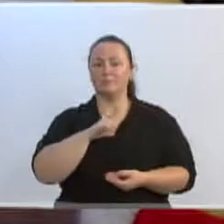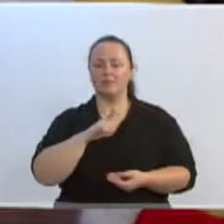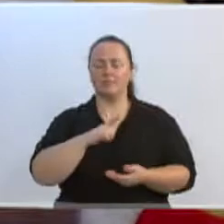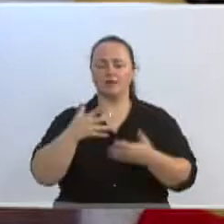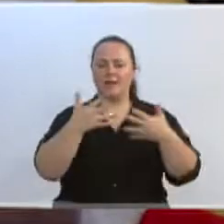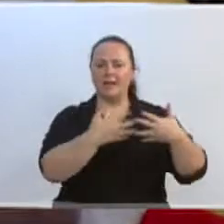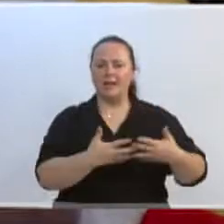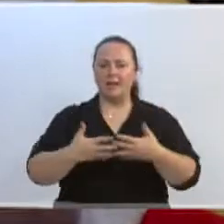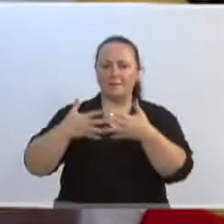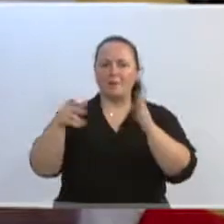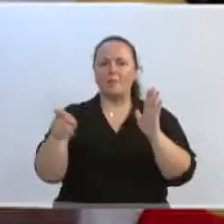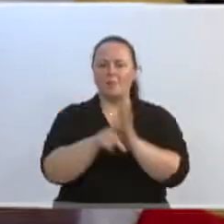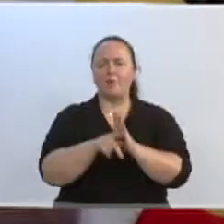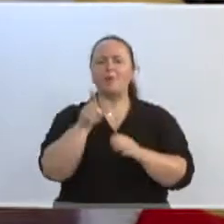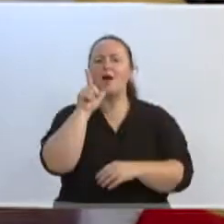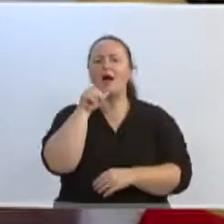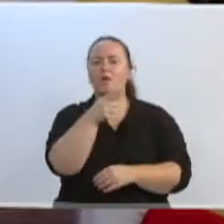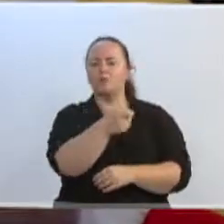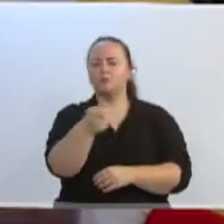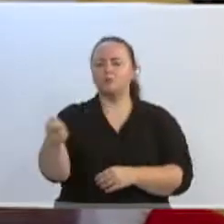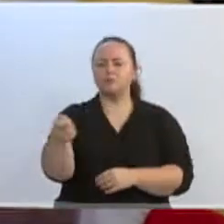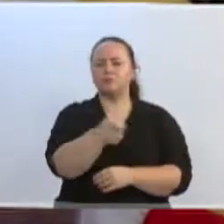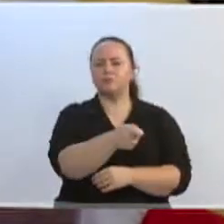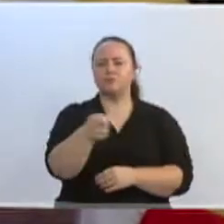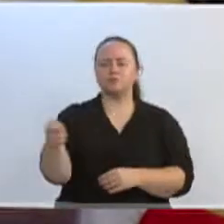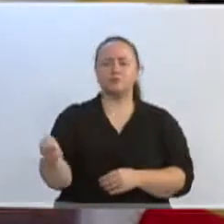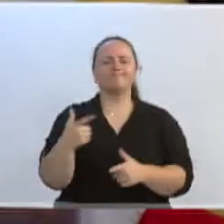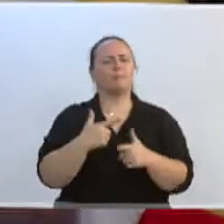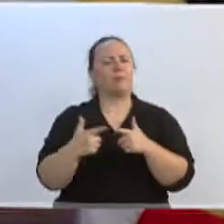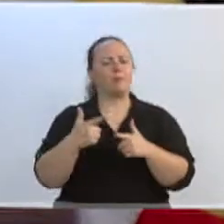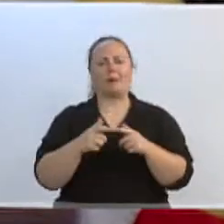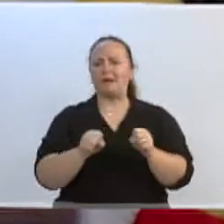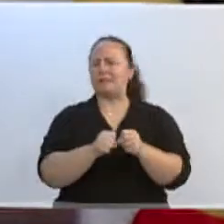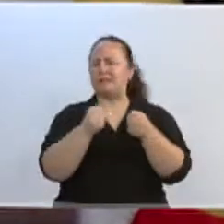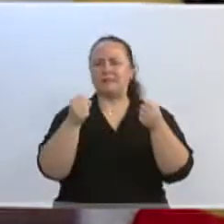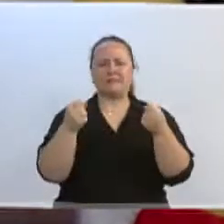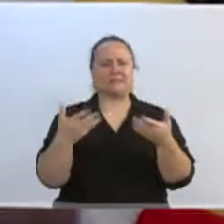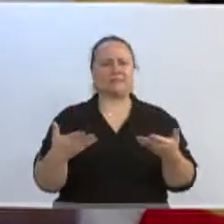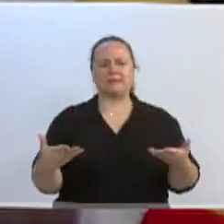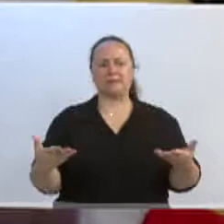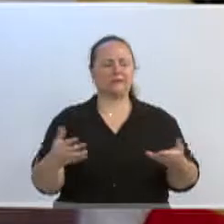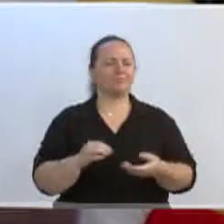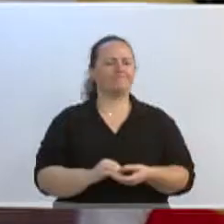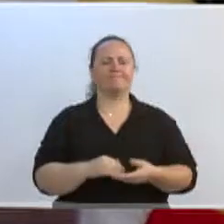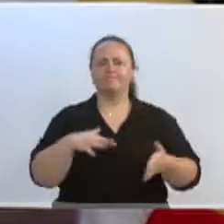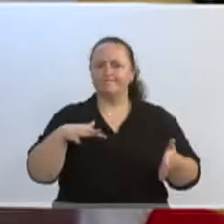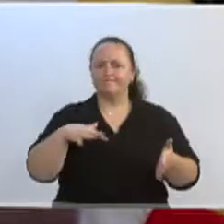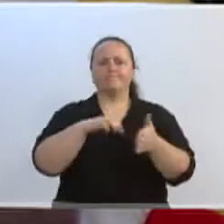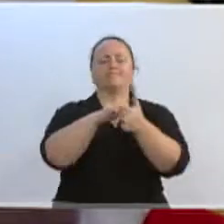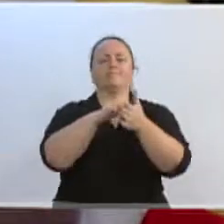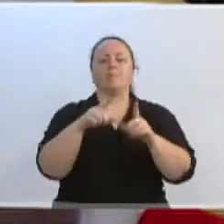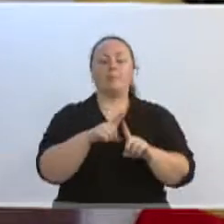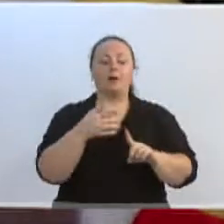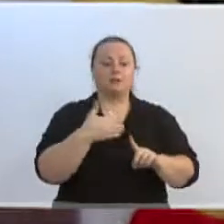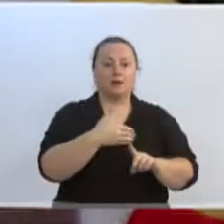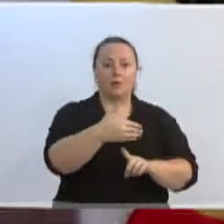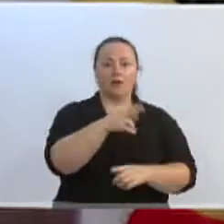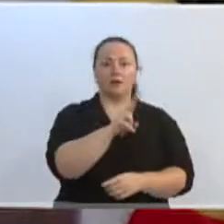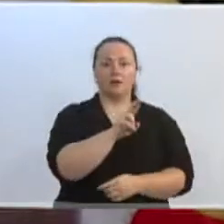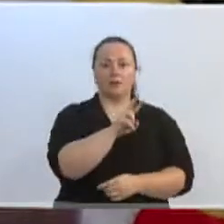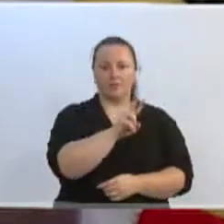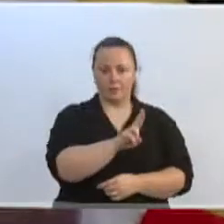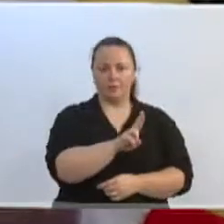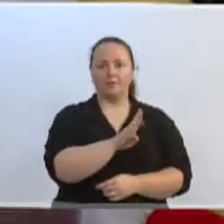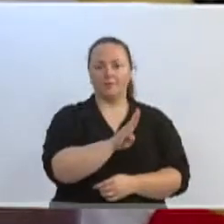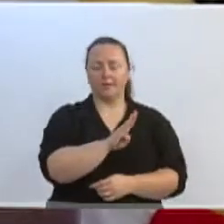problema na descida da na serra quando foi captada água e acabou sofrendo um acidente mas já está na urbe é